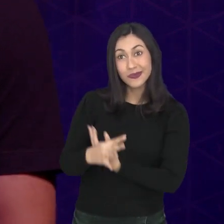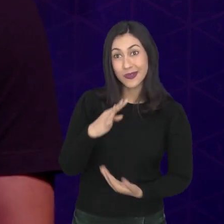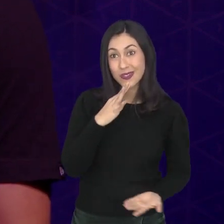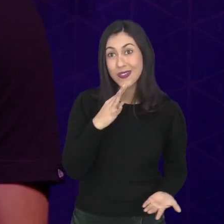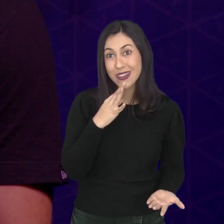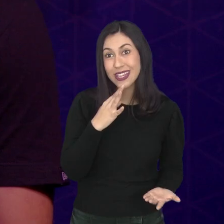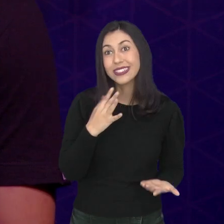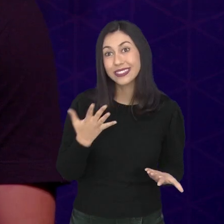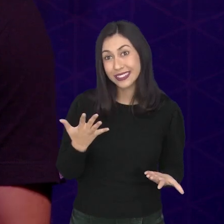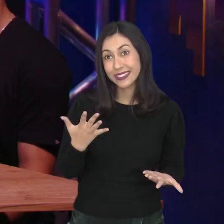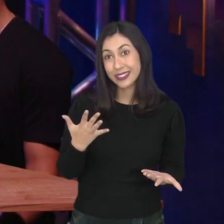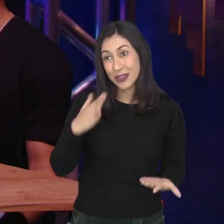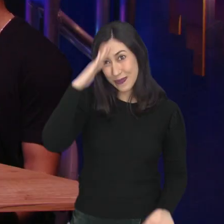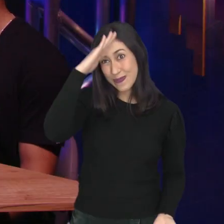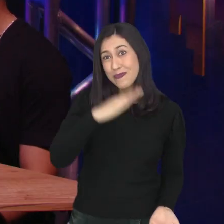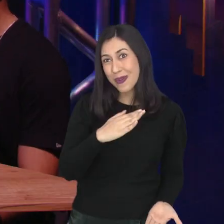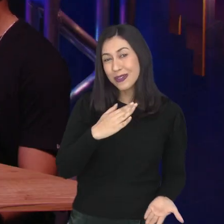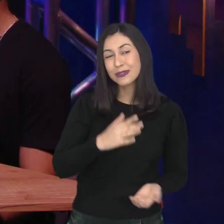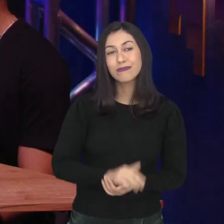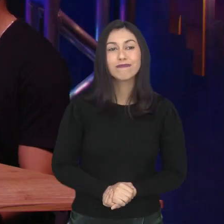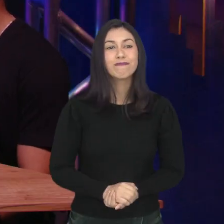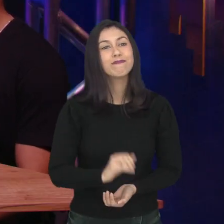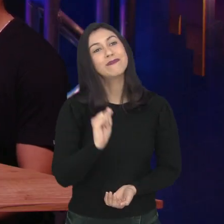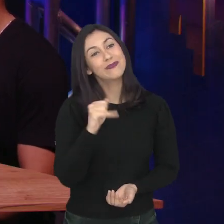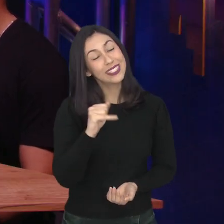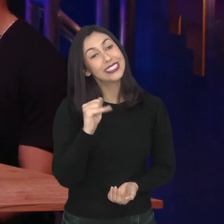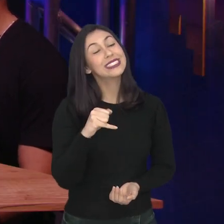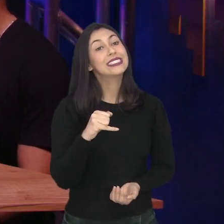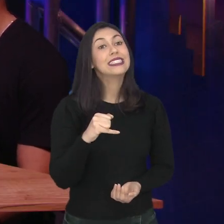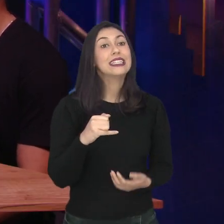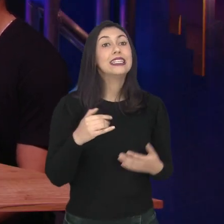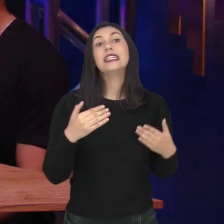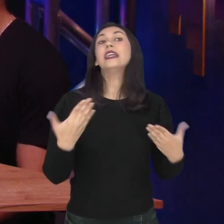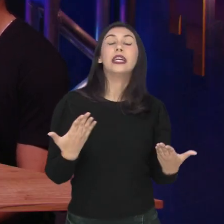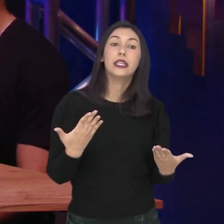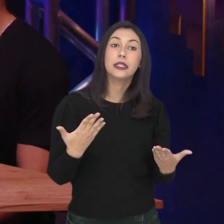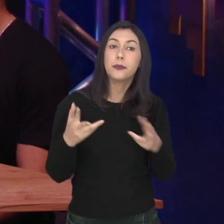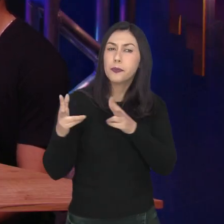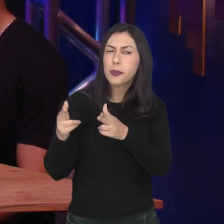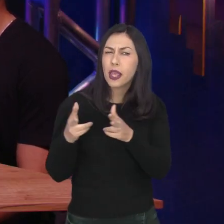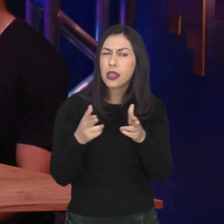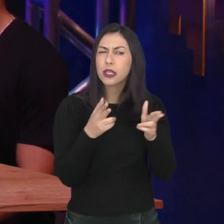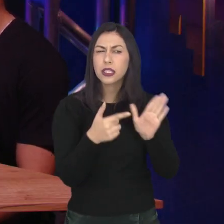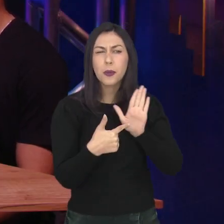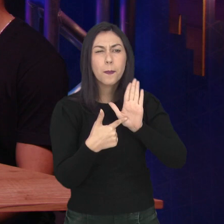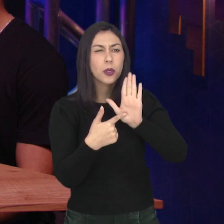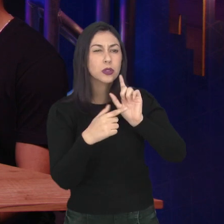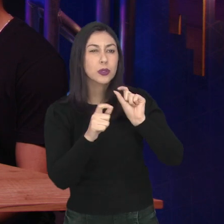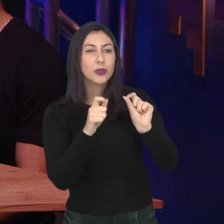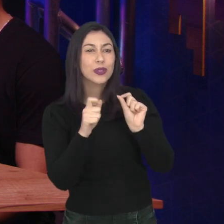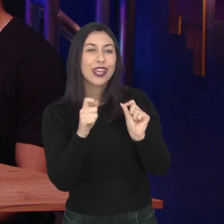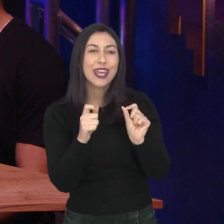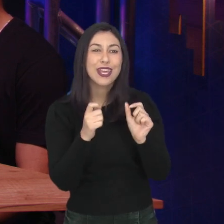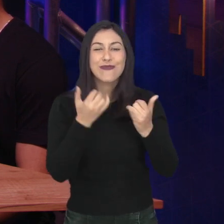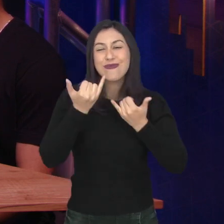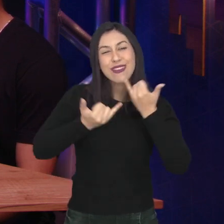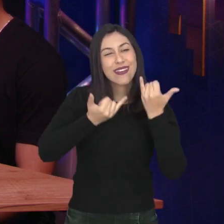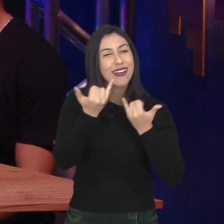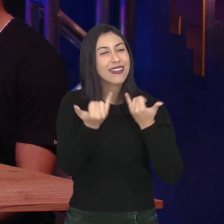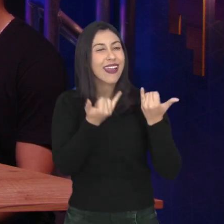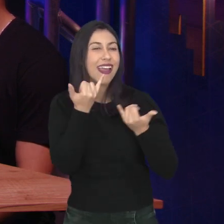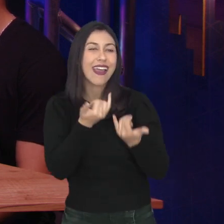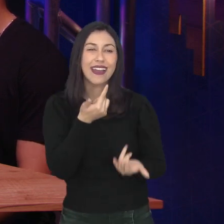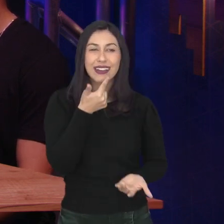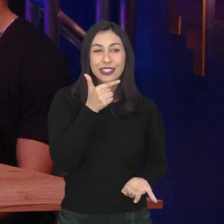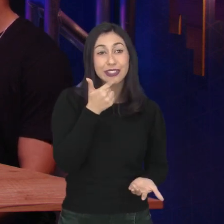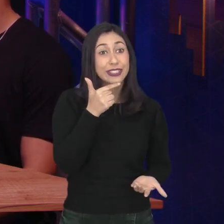Todo Mundo Odeia o Chris, Pois que é o valentão. Exatamente. E Todo Mundo Odeia o Chris, ele tem uma vibe assim bem descontraída,